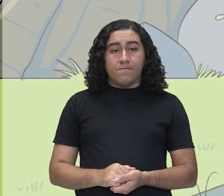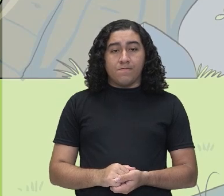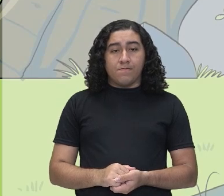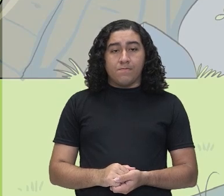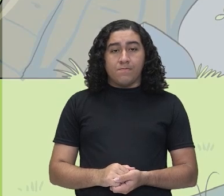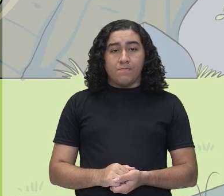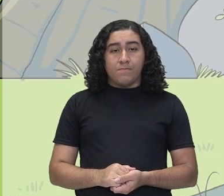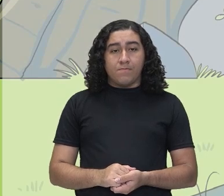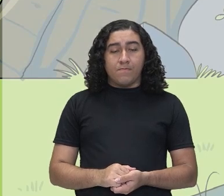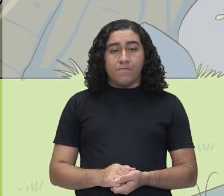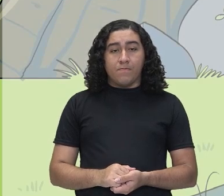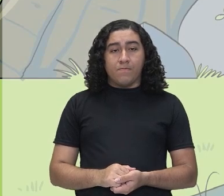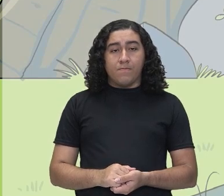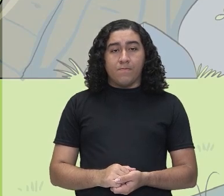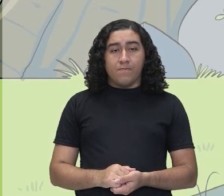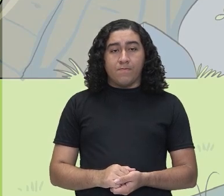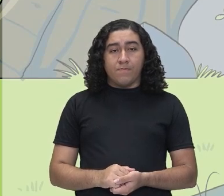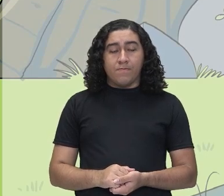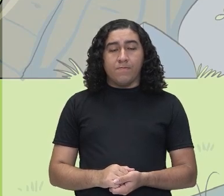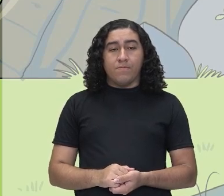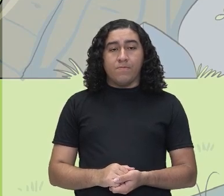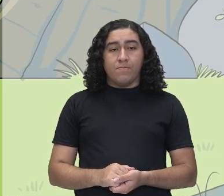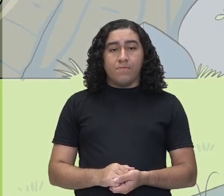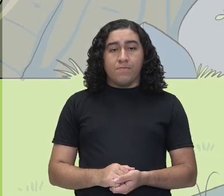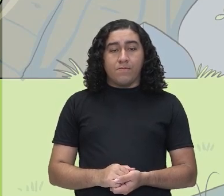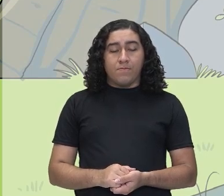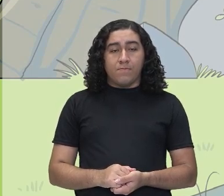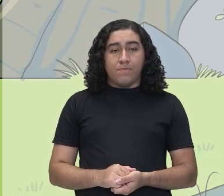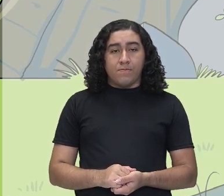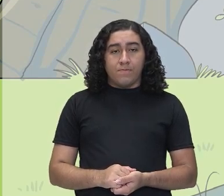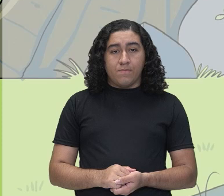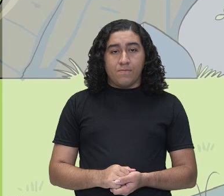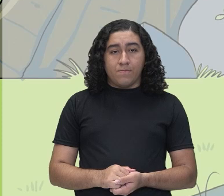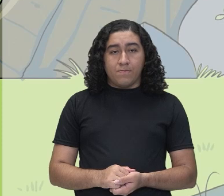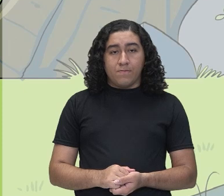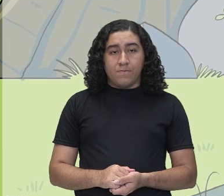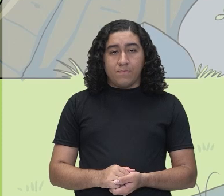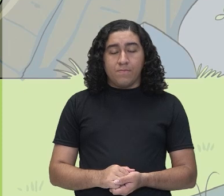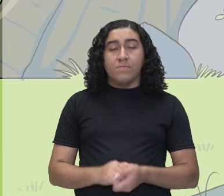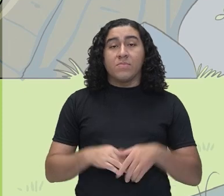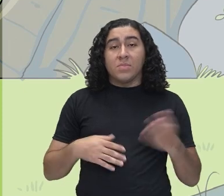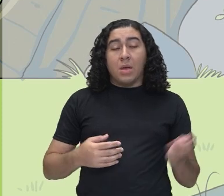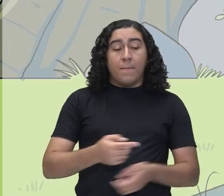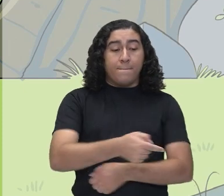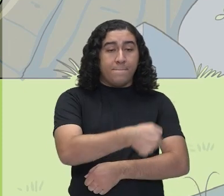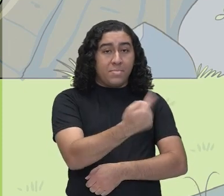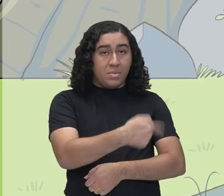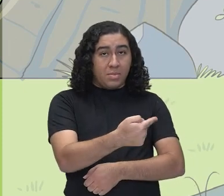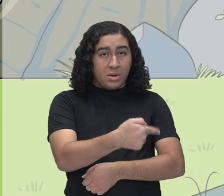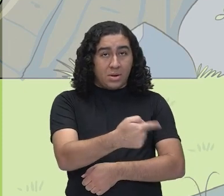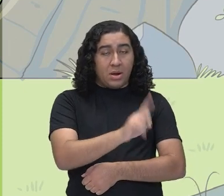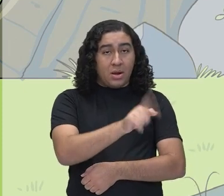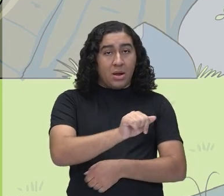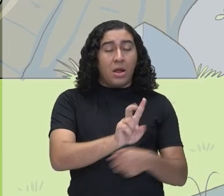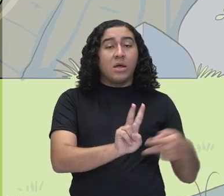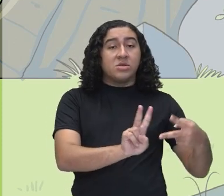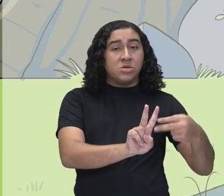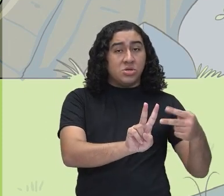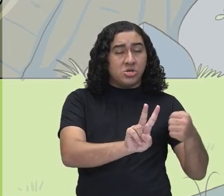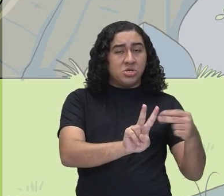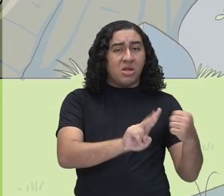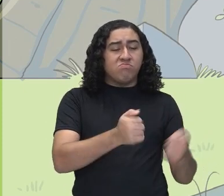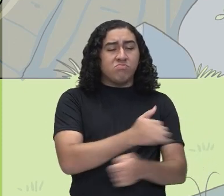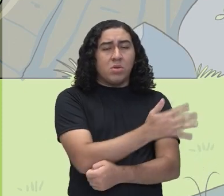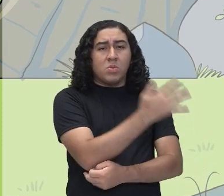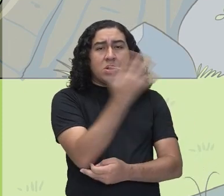Então, a primeira geração nós falamos sobre o indígena, falamos sobre a natureza